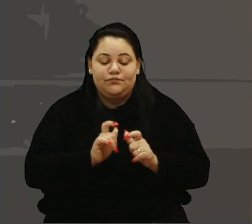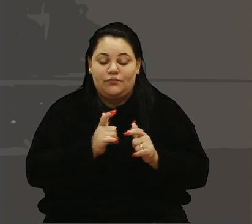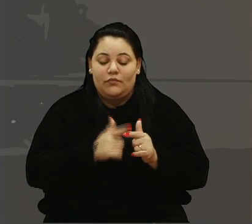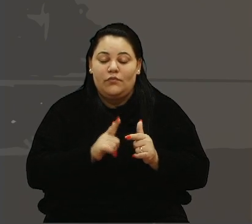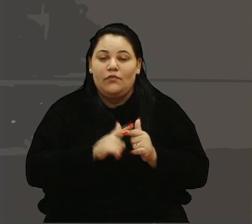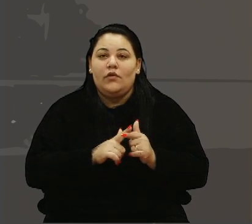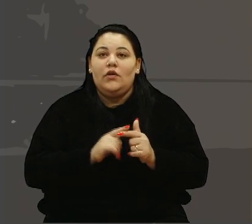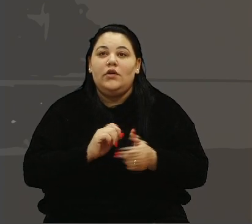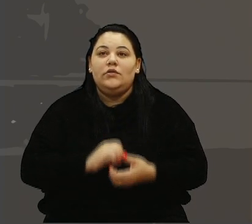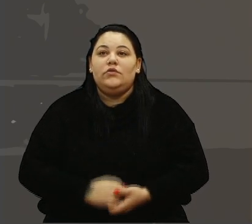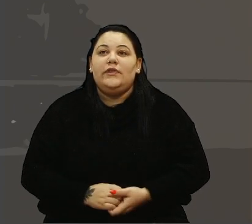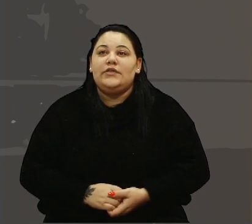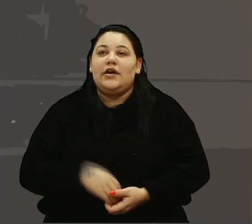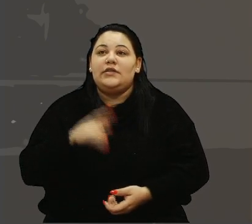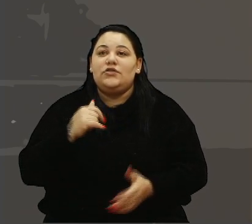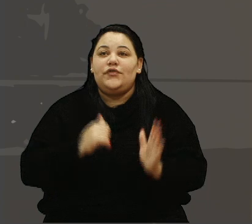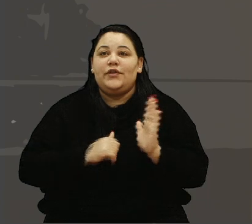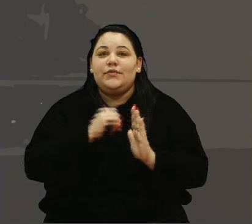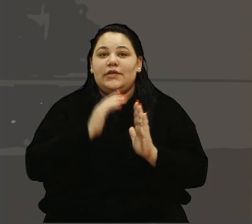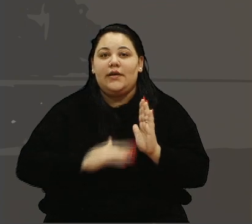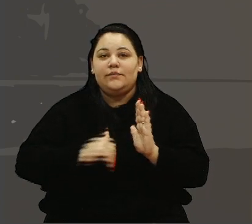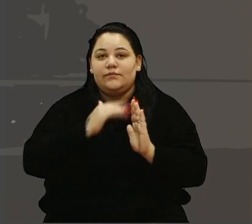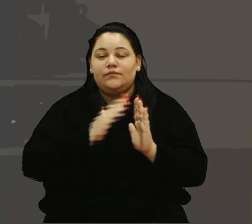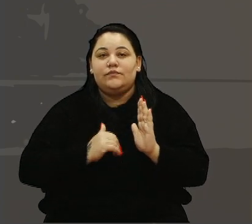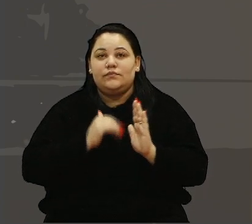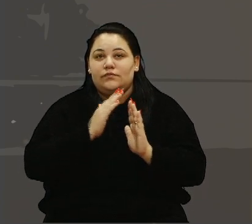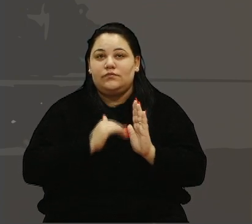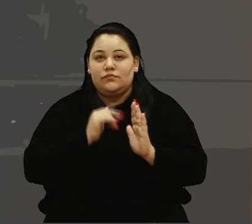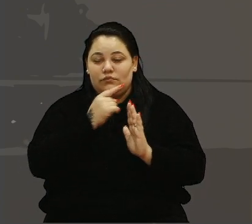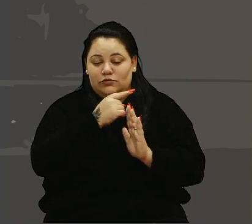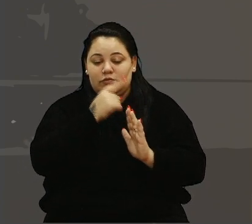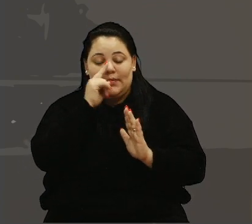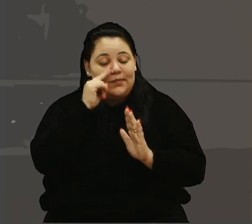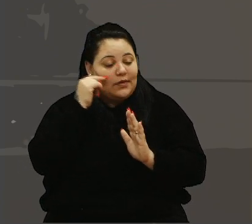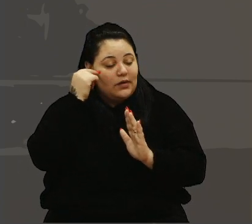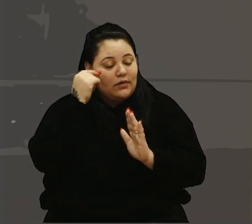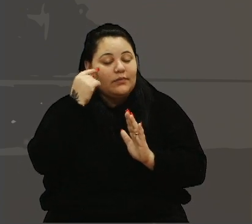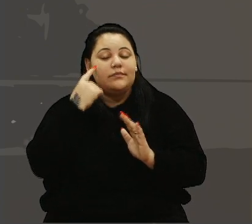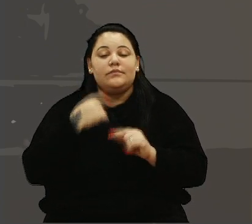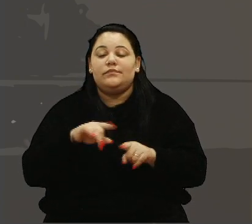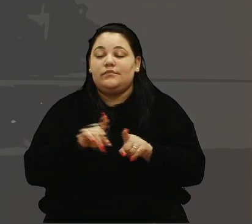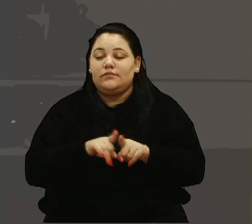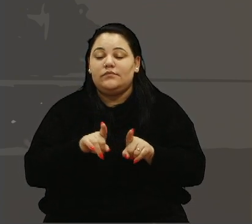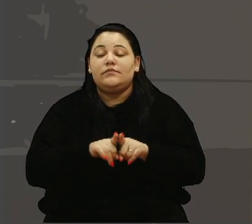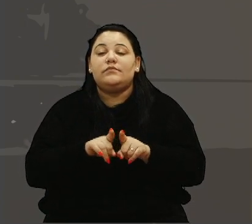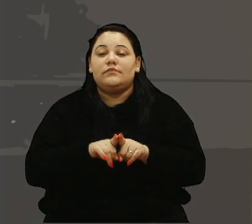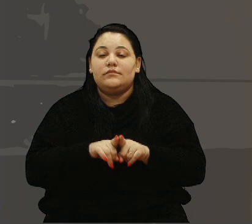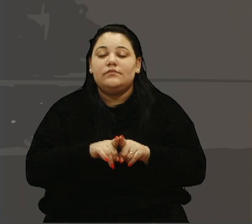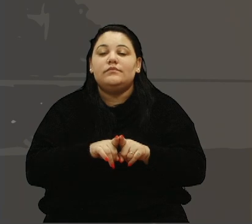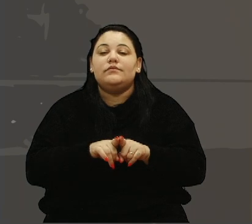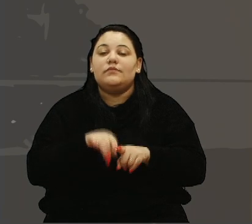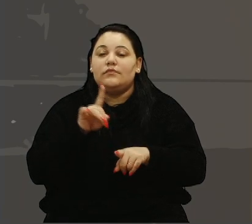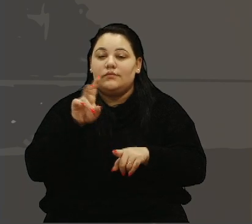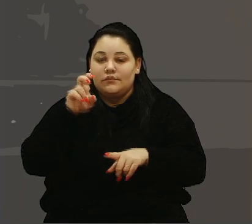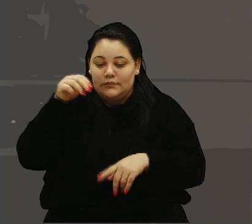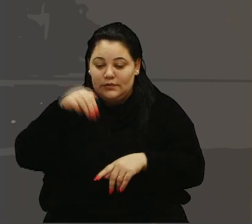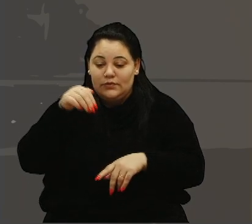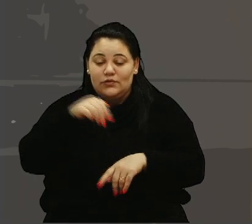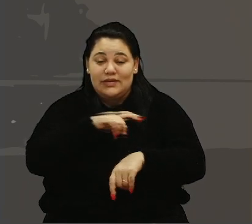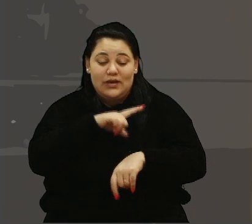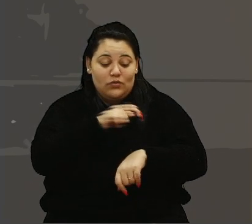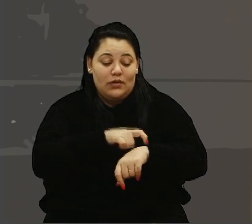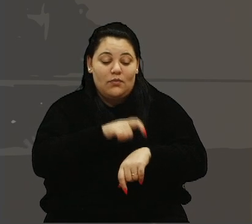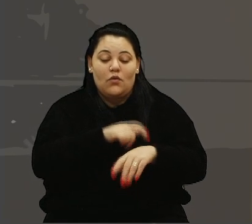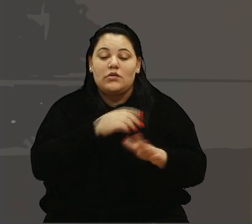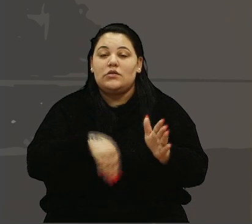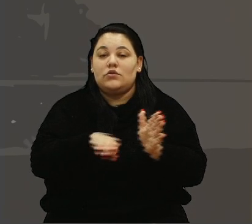branco, pintura em amarelo e, claro, essa placa ali onde que limita um tempo de 15 minutos para o